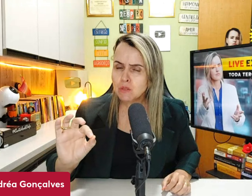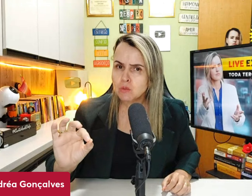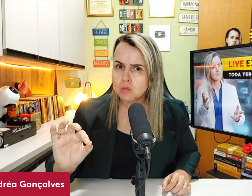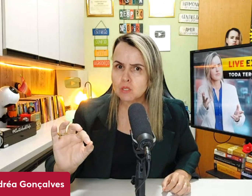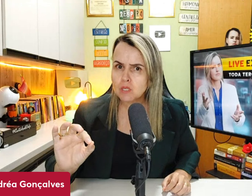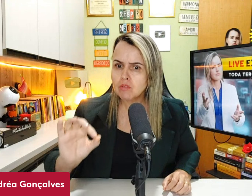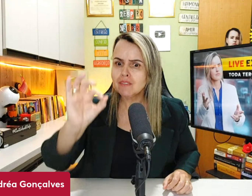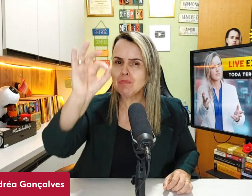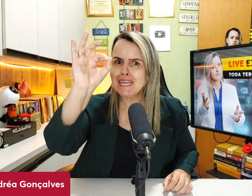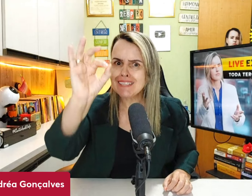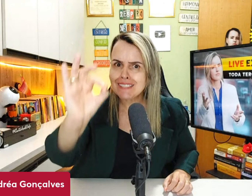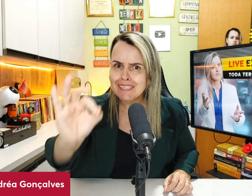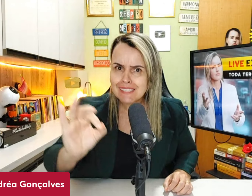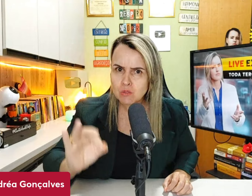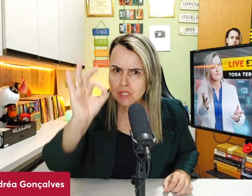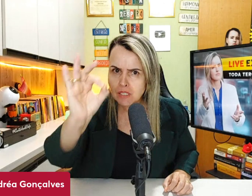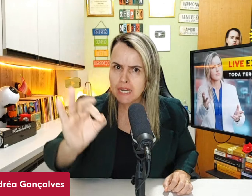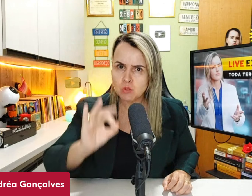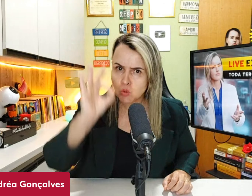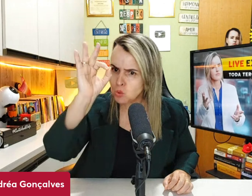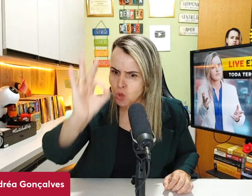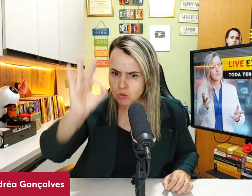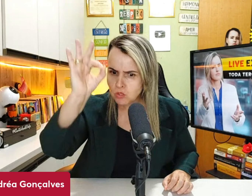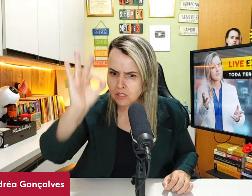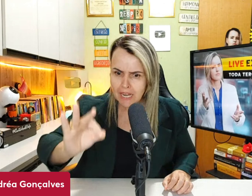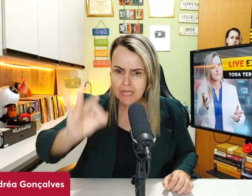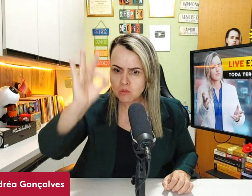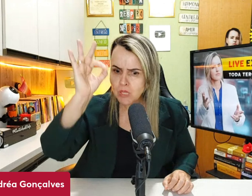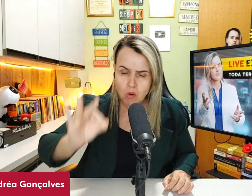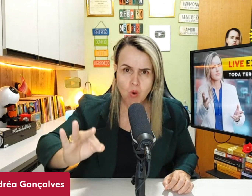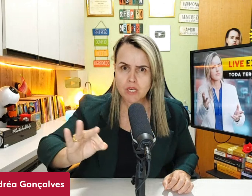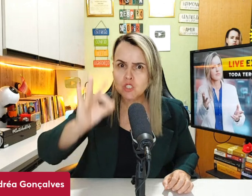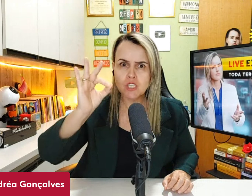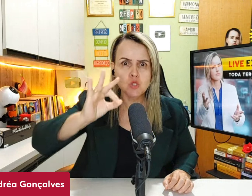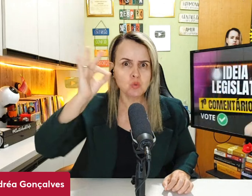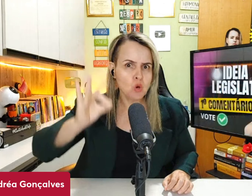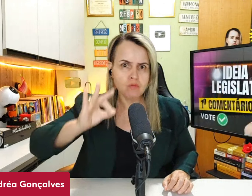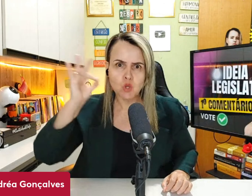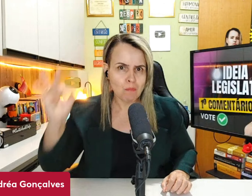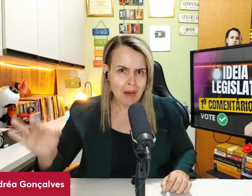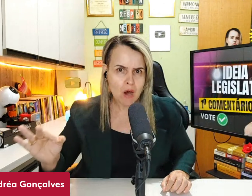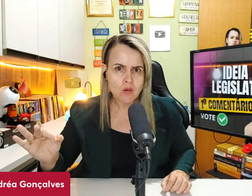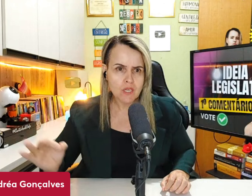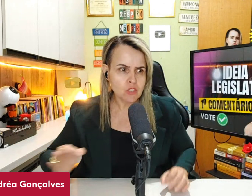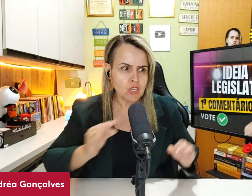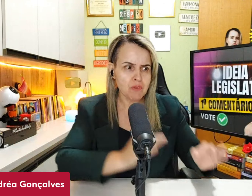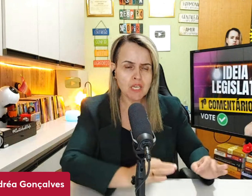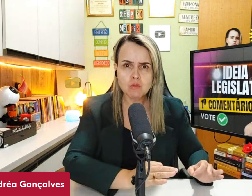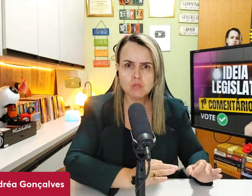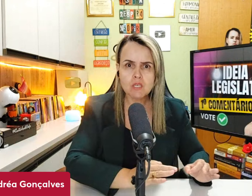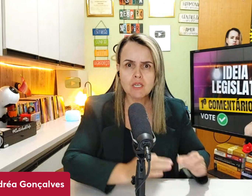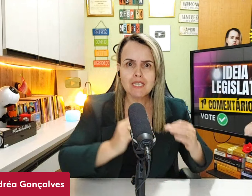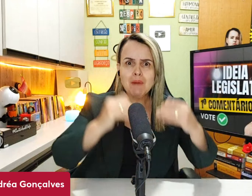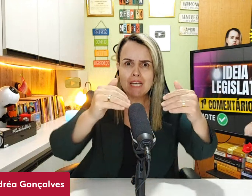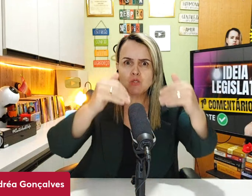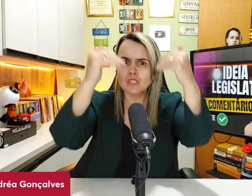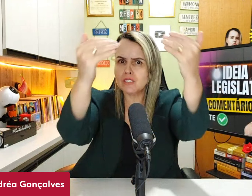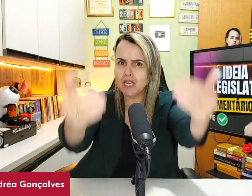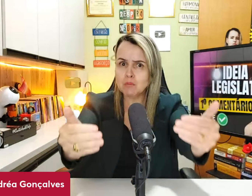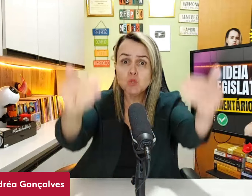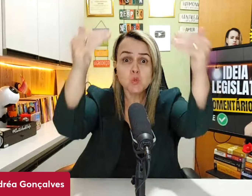cobrados tem que ter brigadista os estados todos os estados agora diante do novo normal de eventos